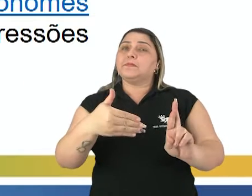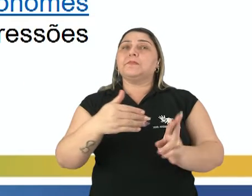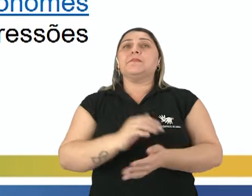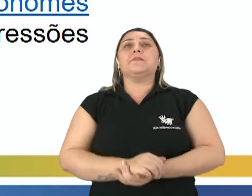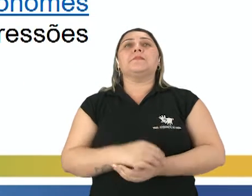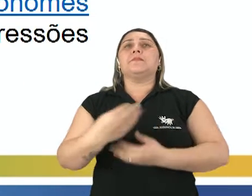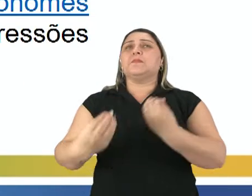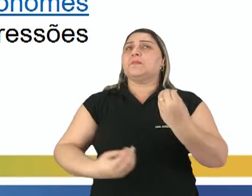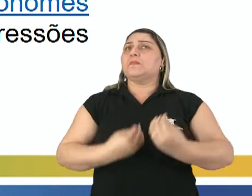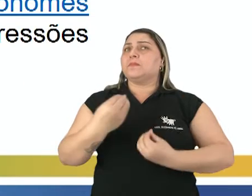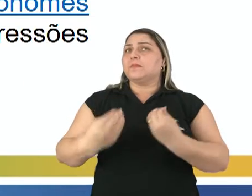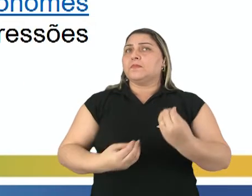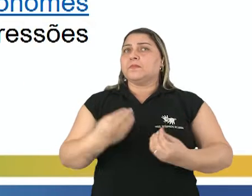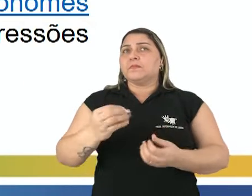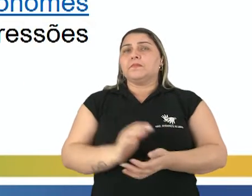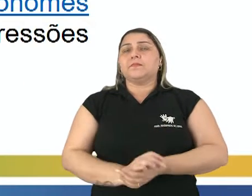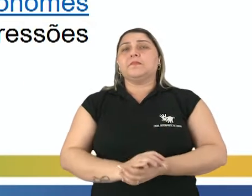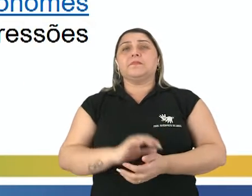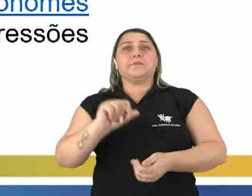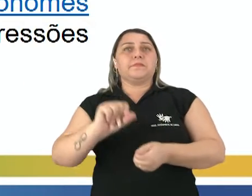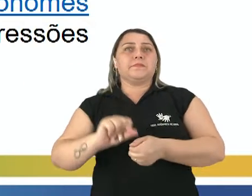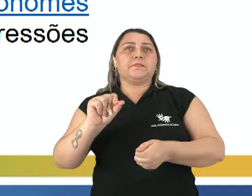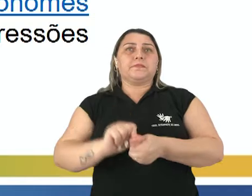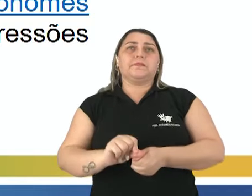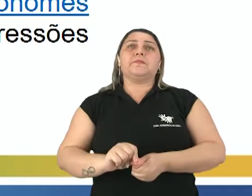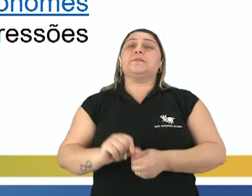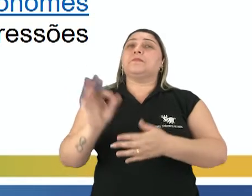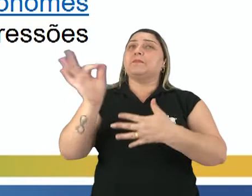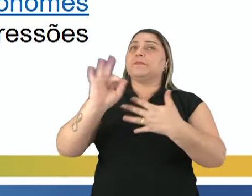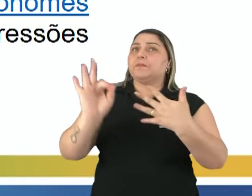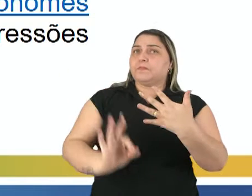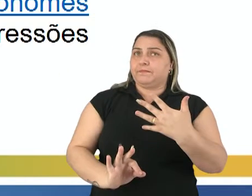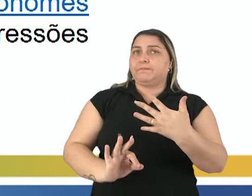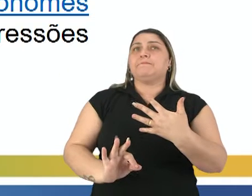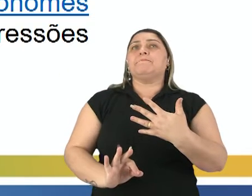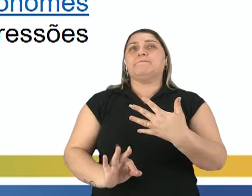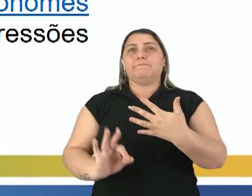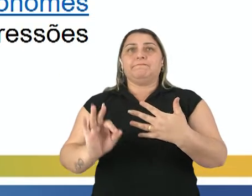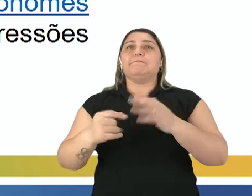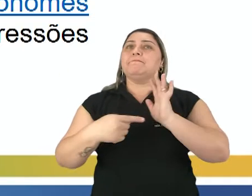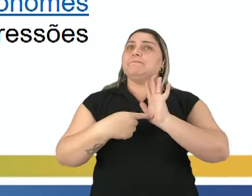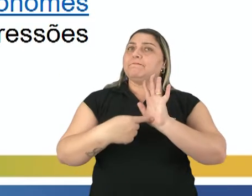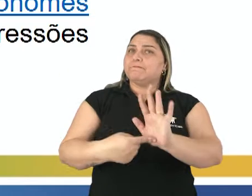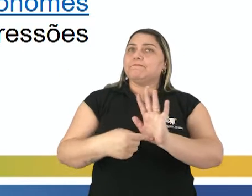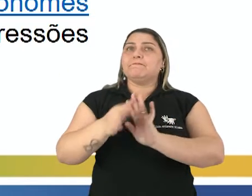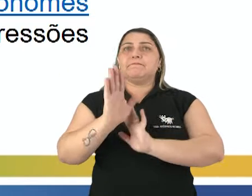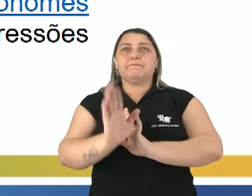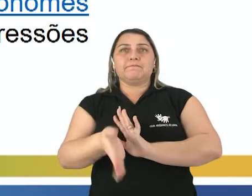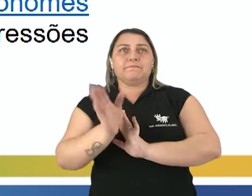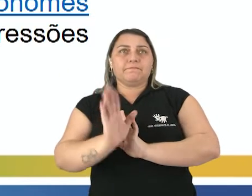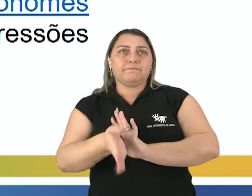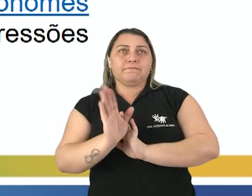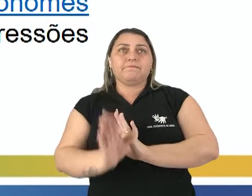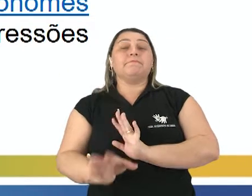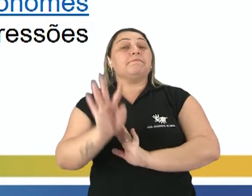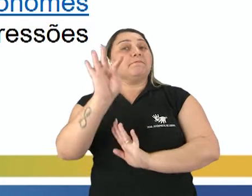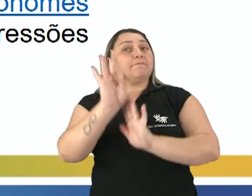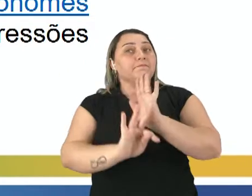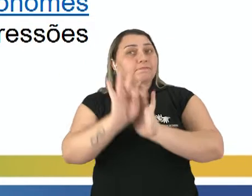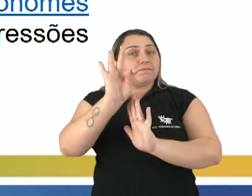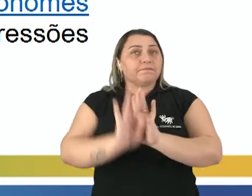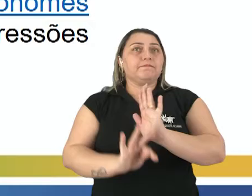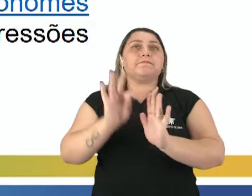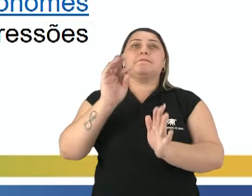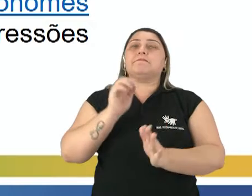é que nós vamos fazer isso? Consiste na menção de elementos que já apareceram ou ainda